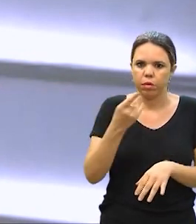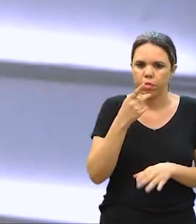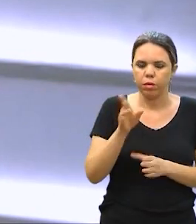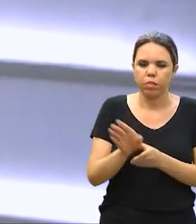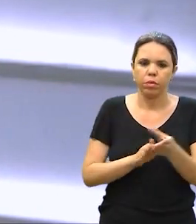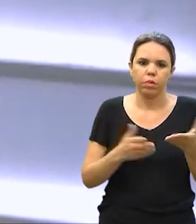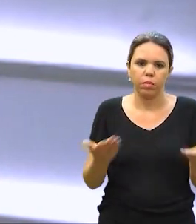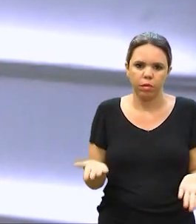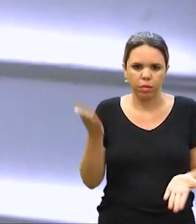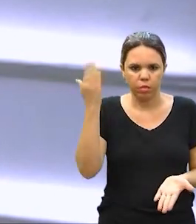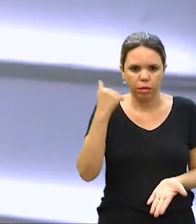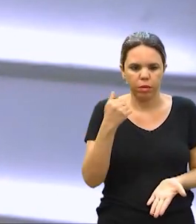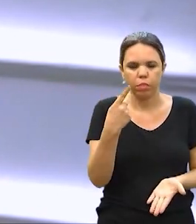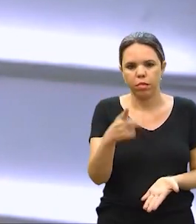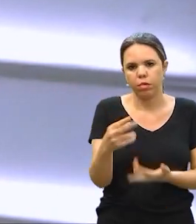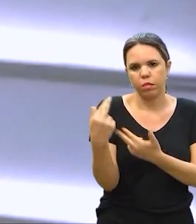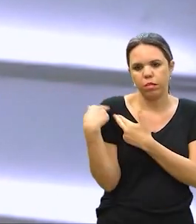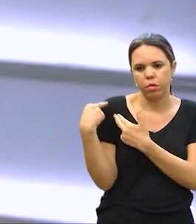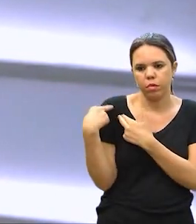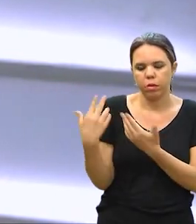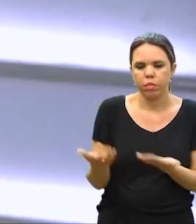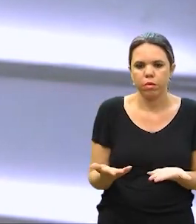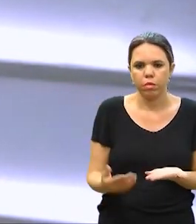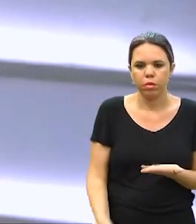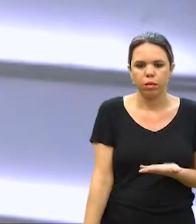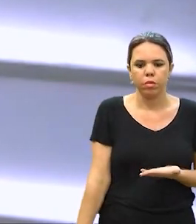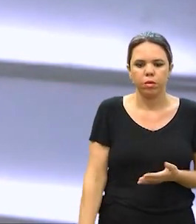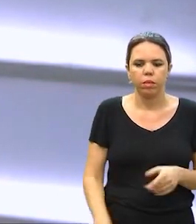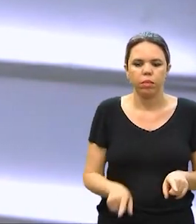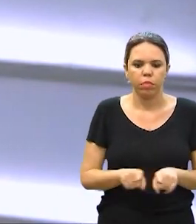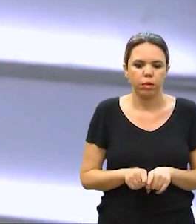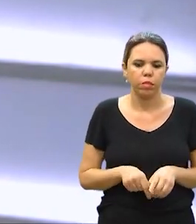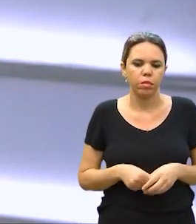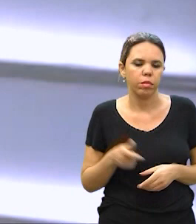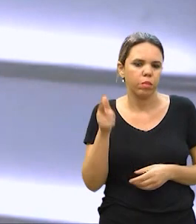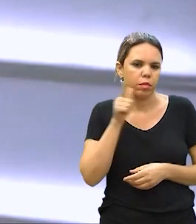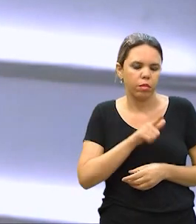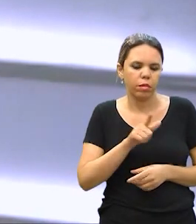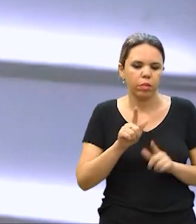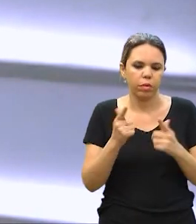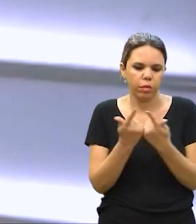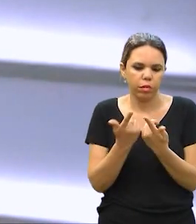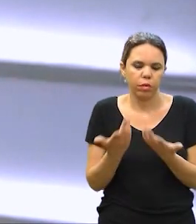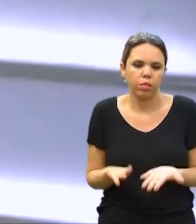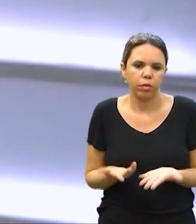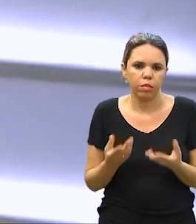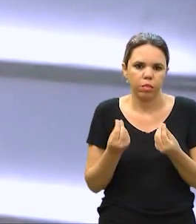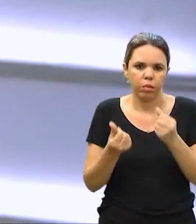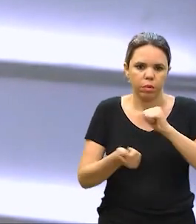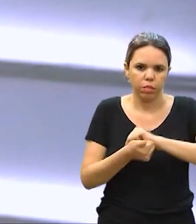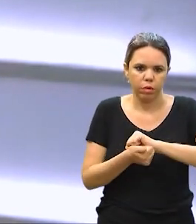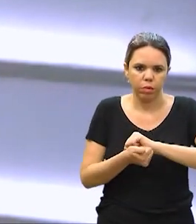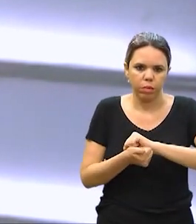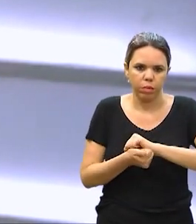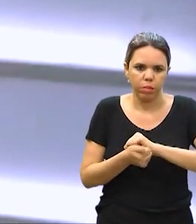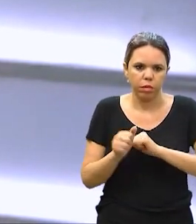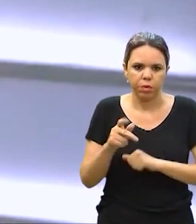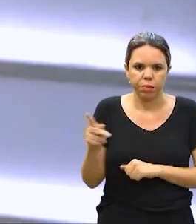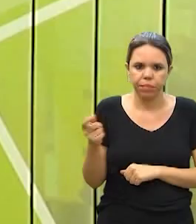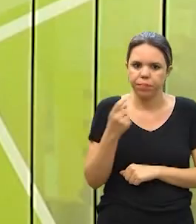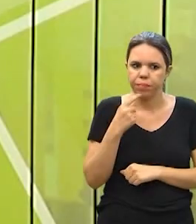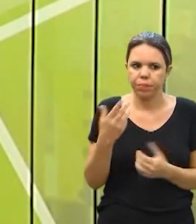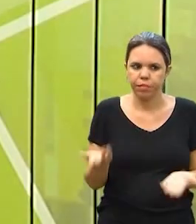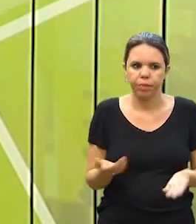conselheiro, saber das suas responsabilidades e assim, então, conseguir fazer uma gestão aí de qualidade para a APA de Campinas,